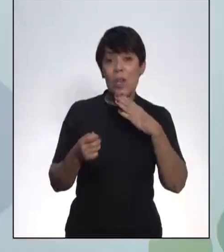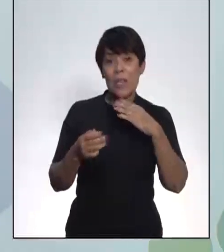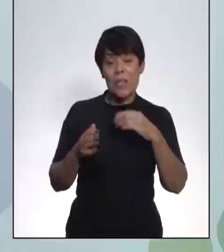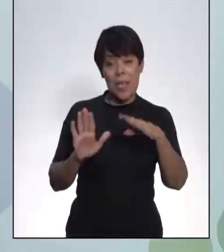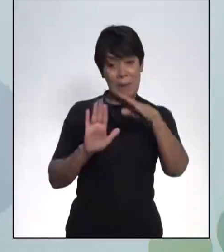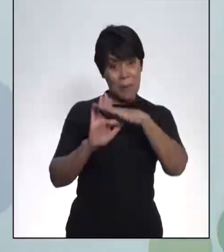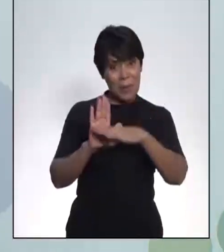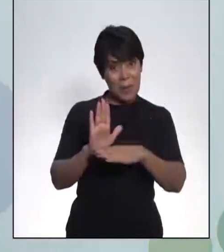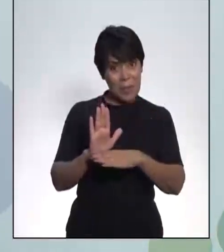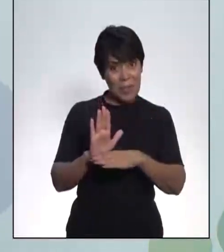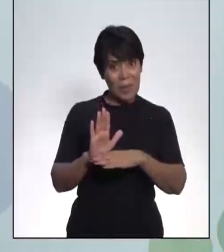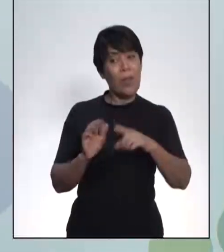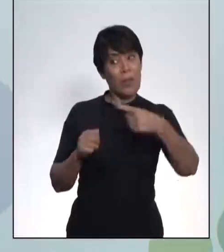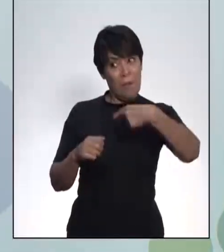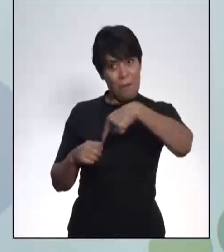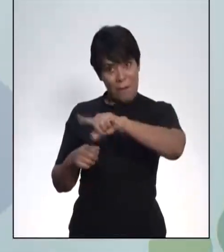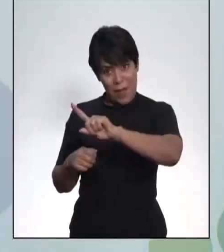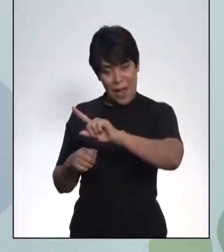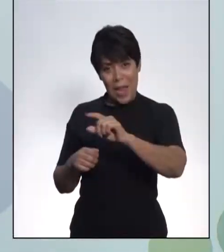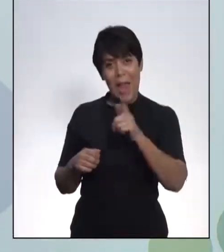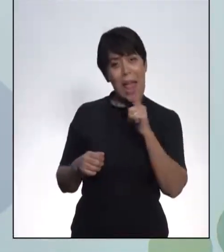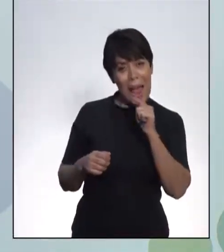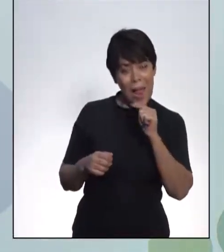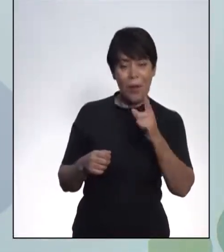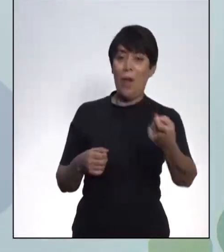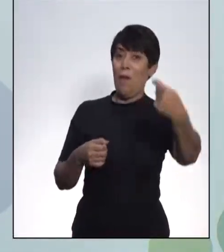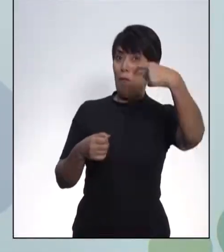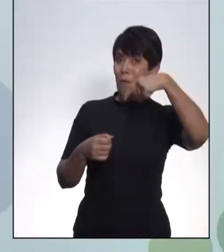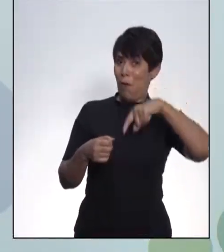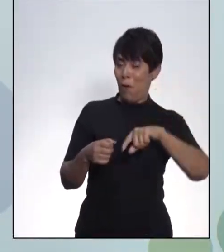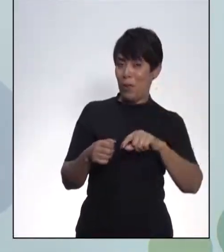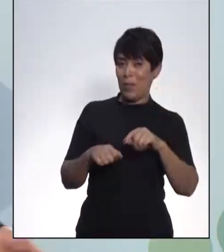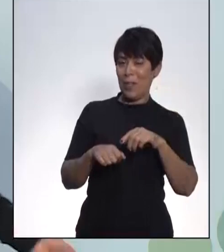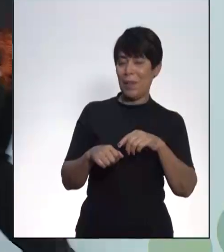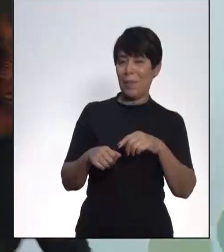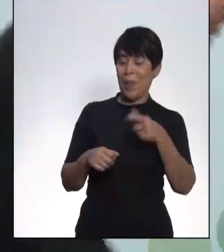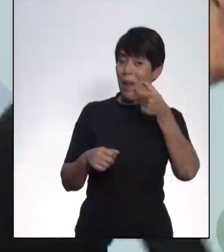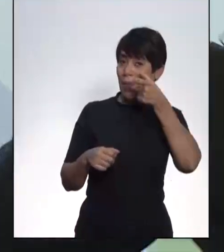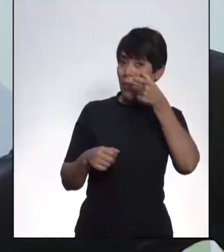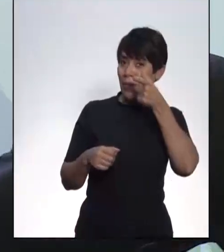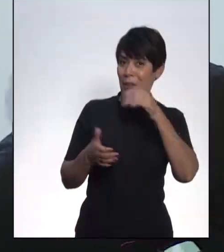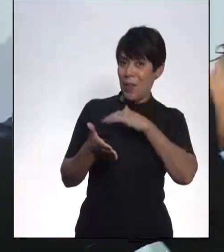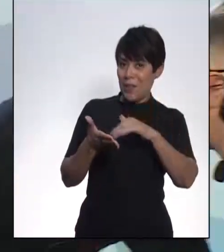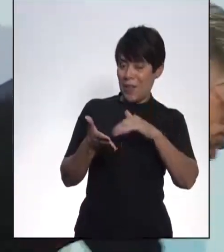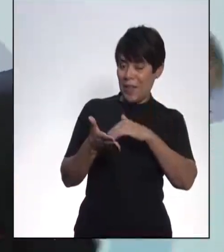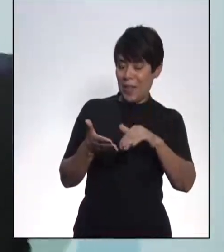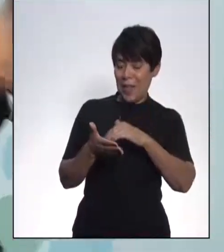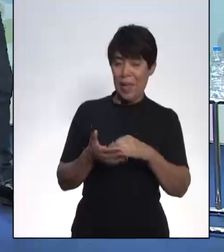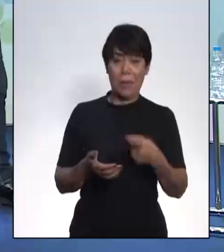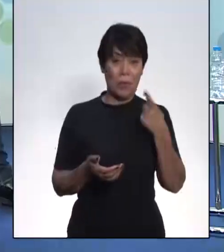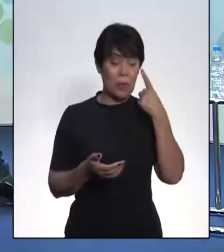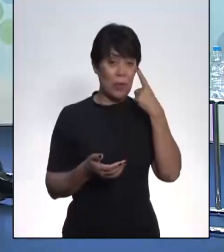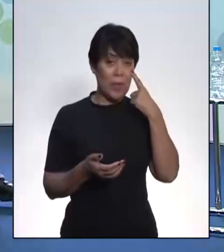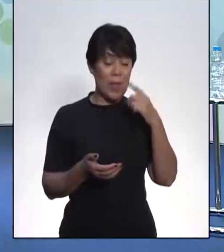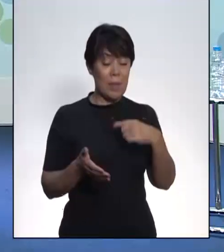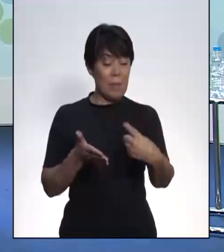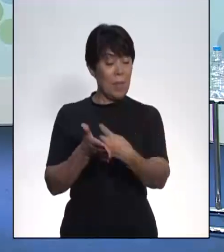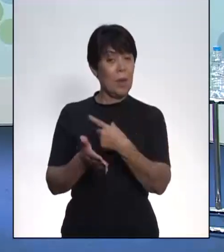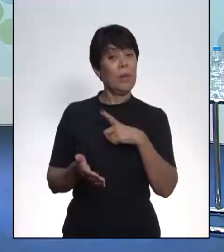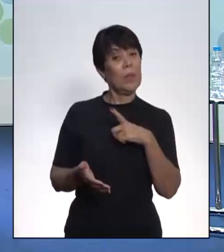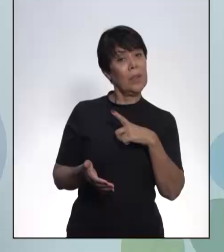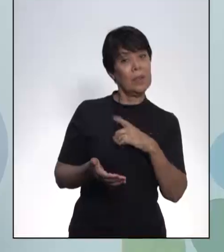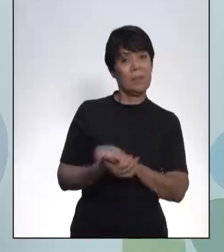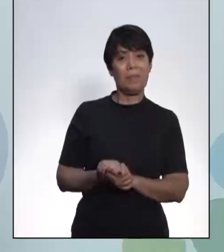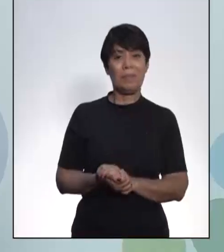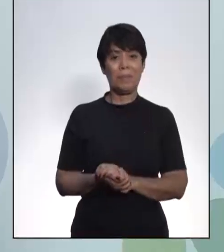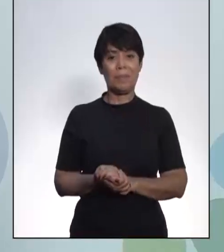lá rapidinho e vai voltar aqui para ouvir o nosso secretário de Educação. Eu espero que você tenha gostado. Deixa eu ver se tem alguma pergunta. Só falta um minutinho. Se alguém tem alguma pergunta para